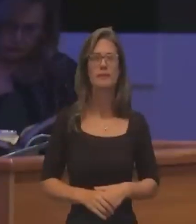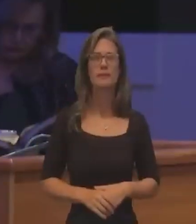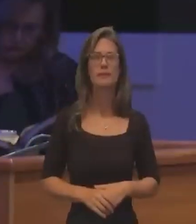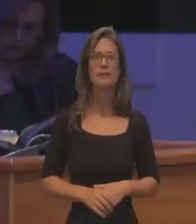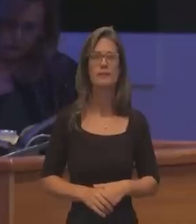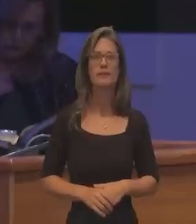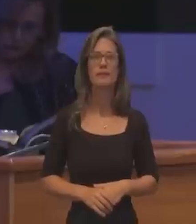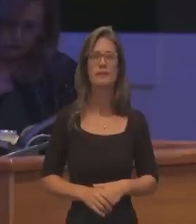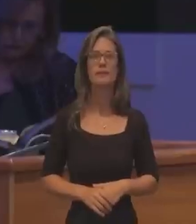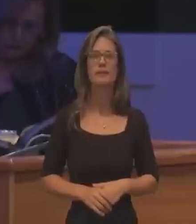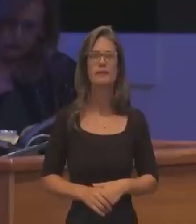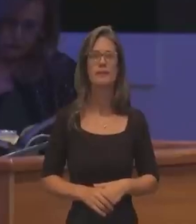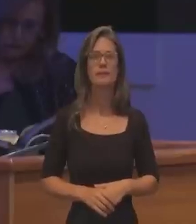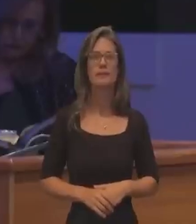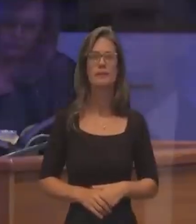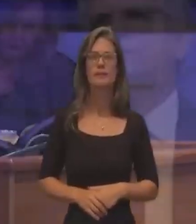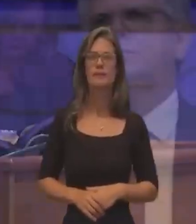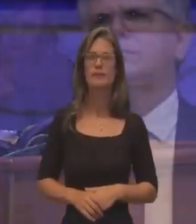É o servo,